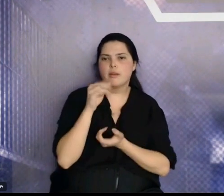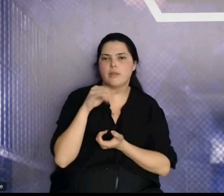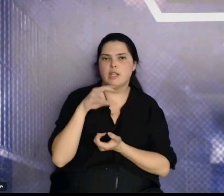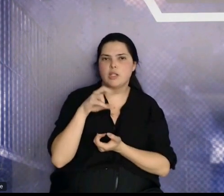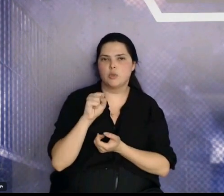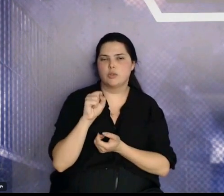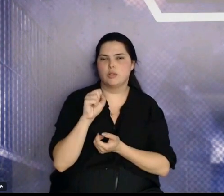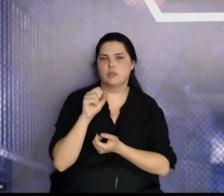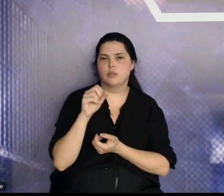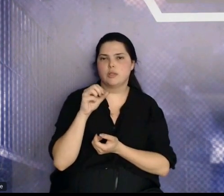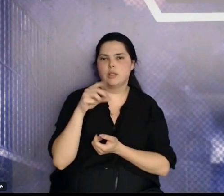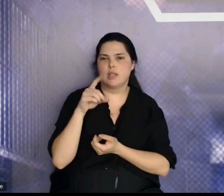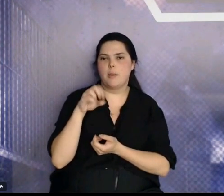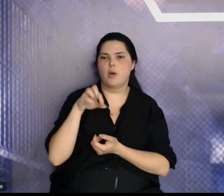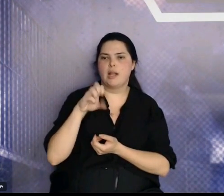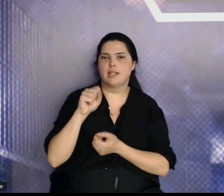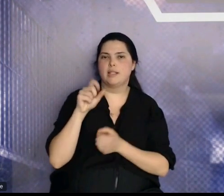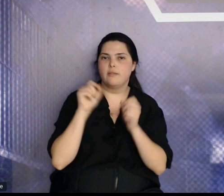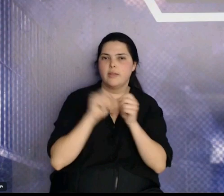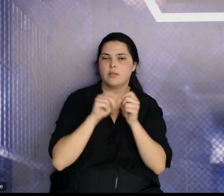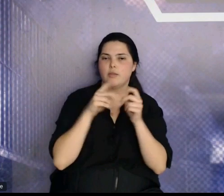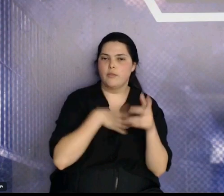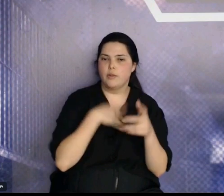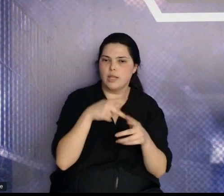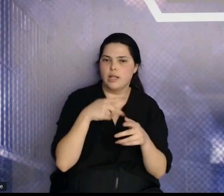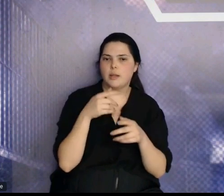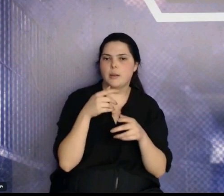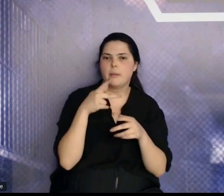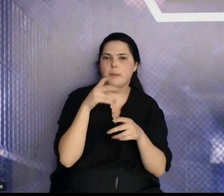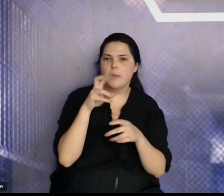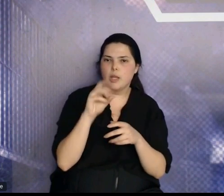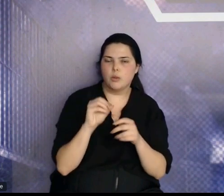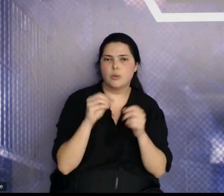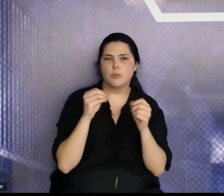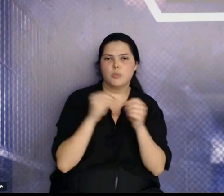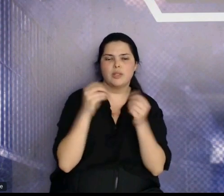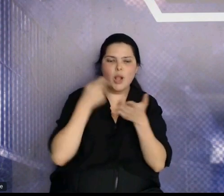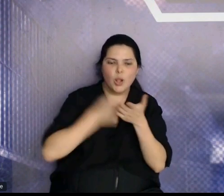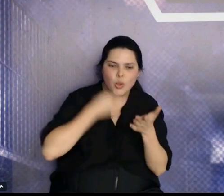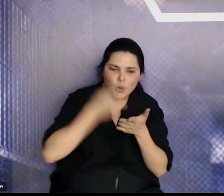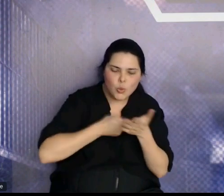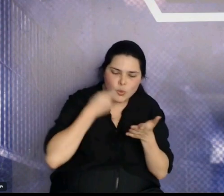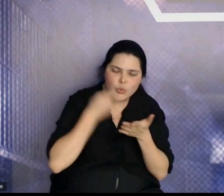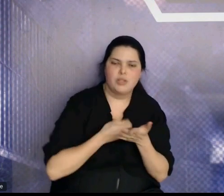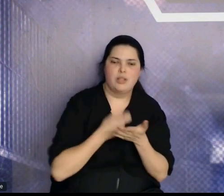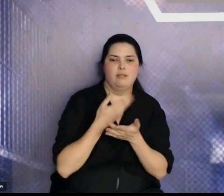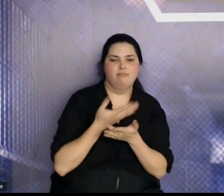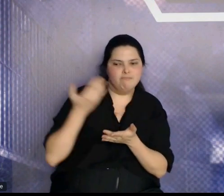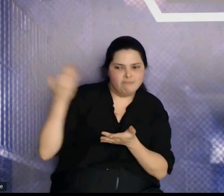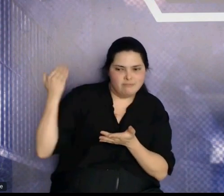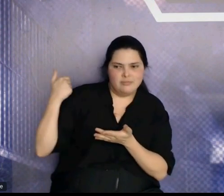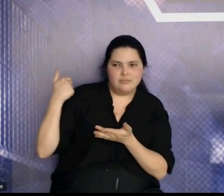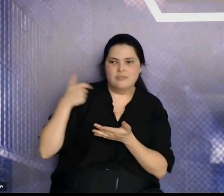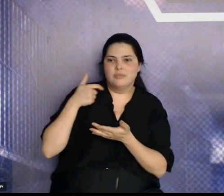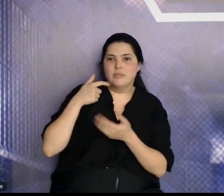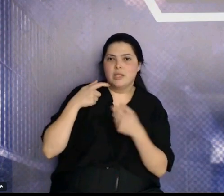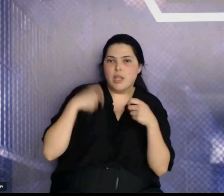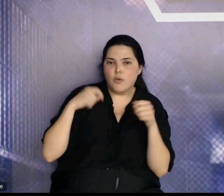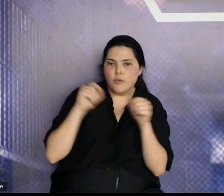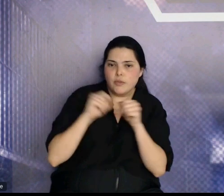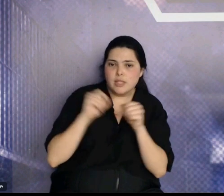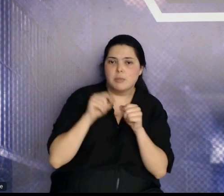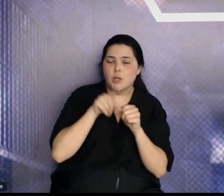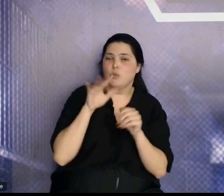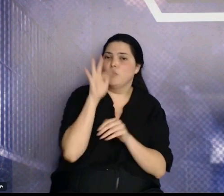Pedro, que ele falava, foram tantas lutas que eu lutei para que tu não precisasses mais lutar.